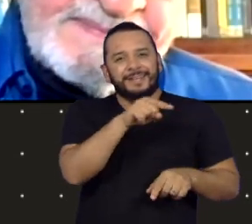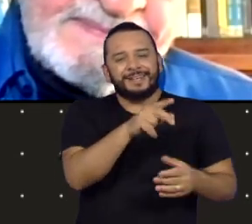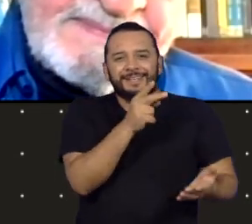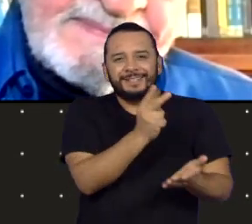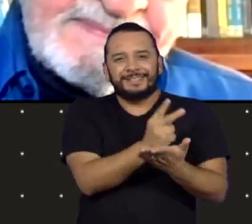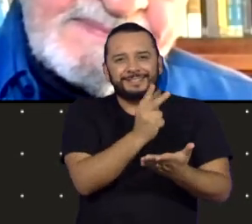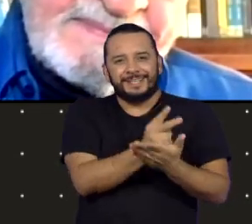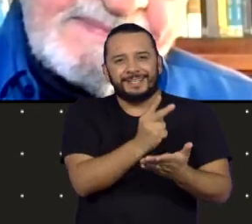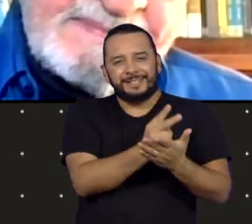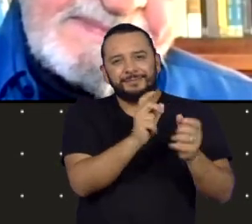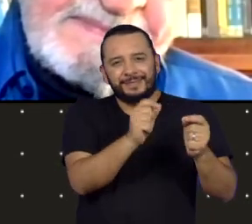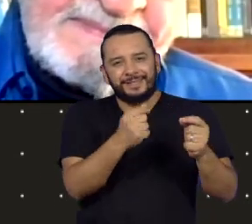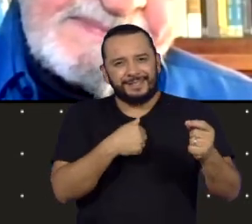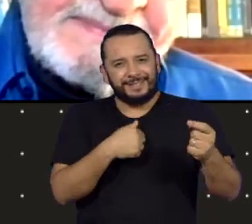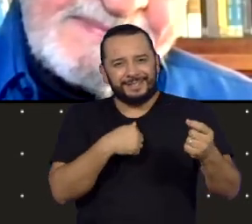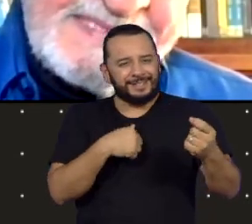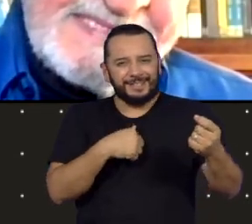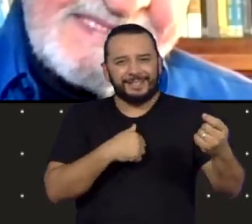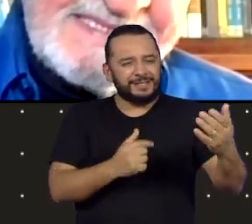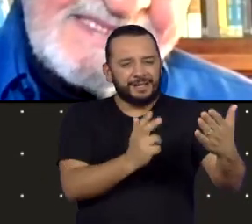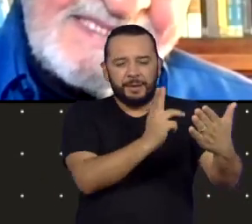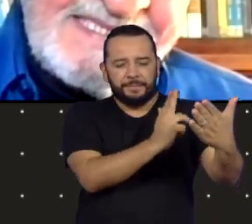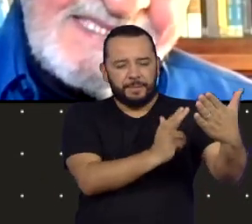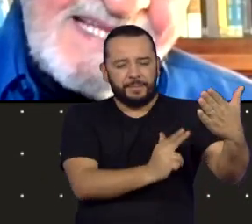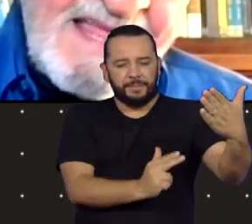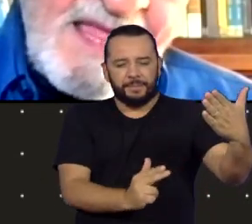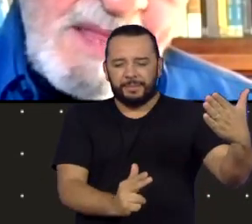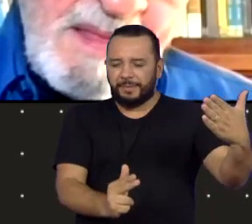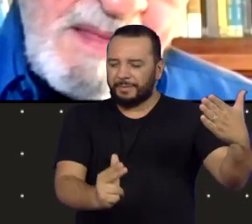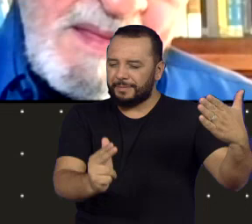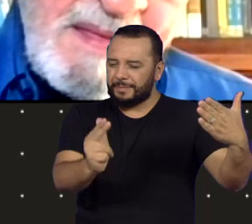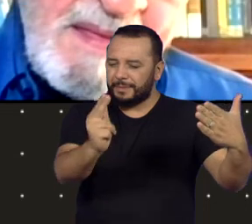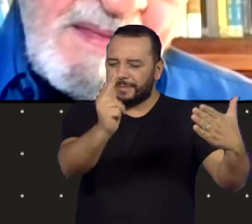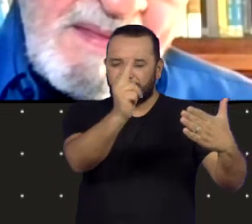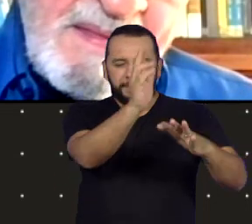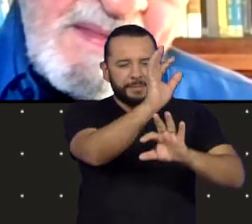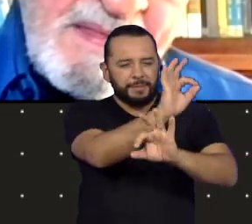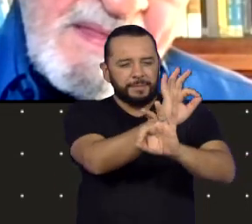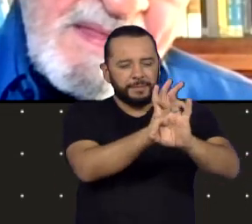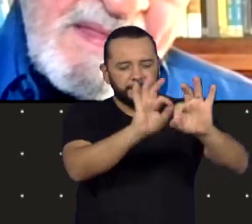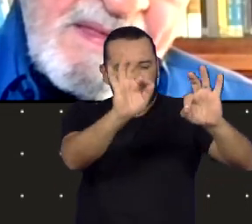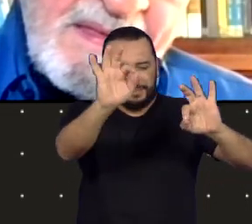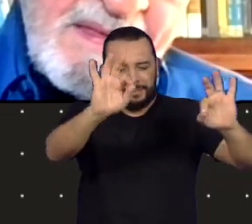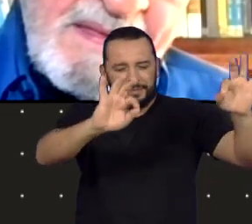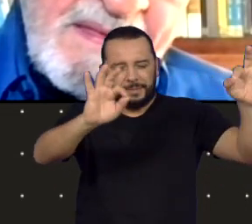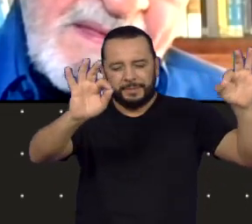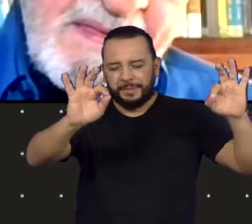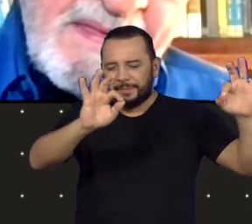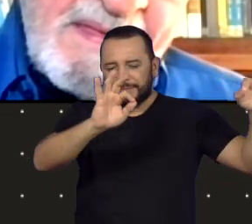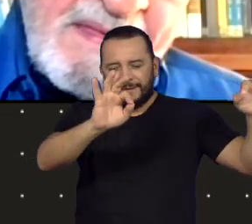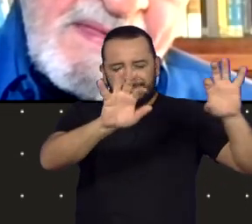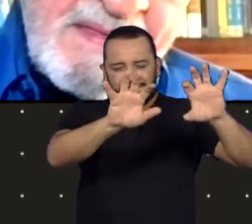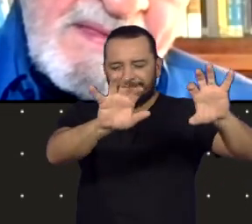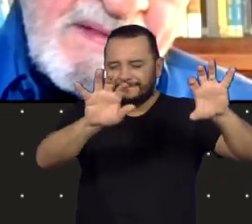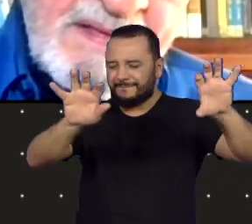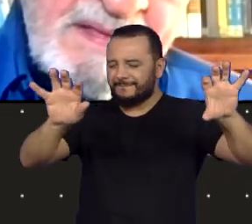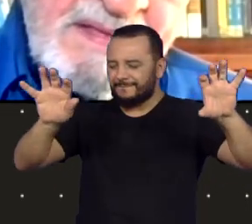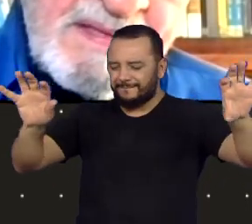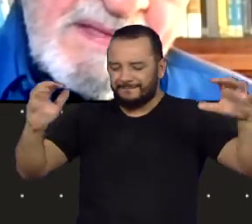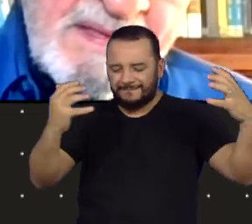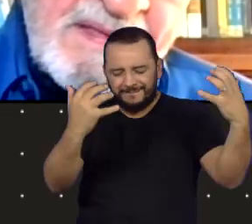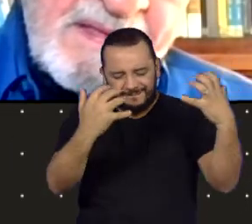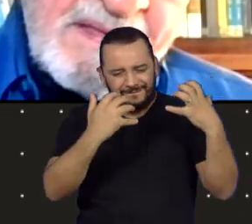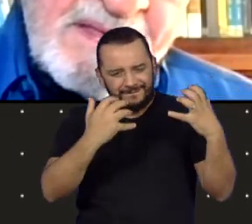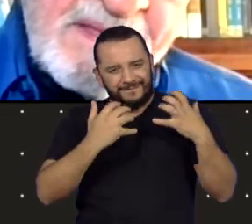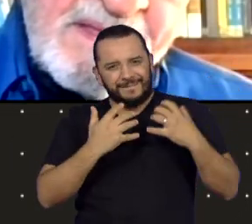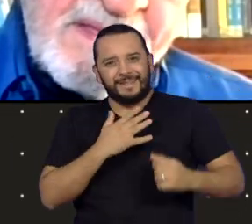pintou 7, no sentido mais lúdico e mais inspirador que isso possa